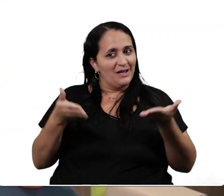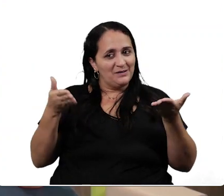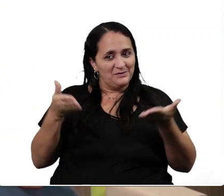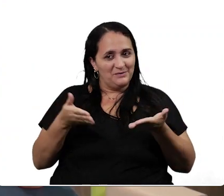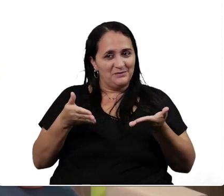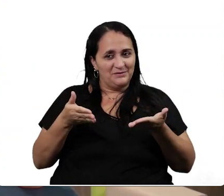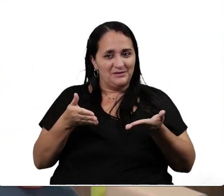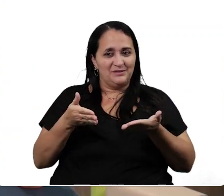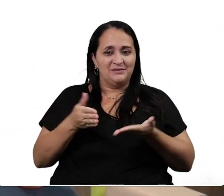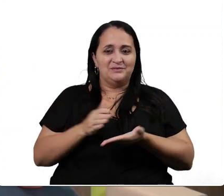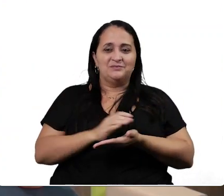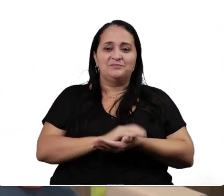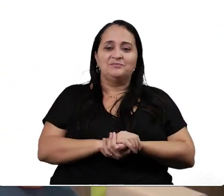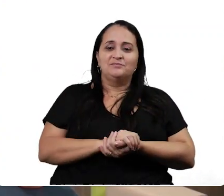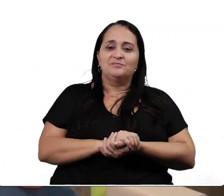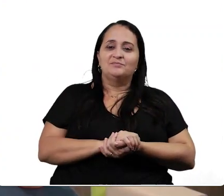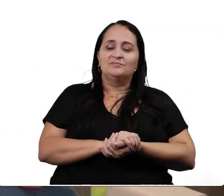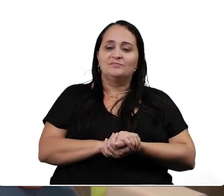começar agora.